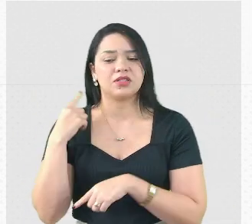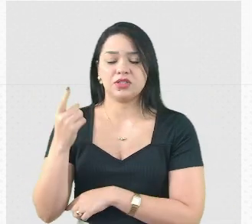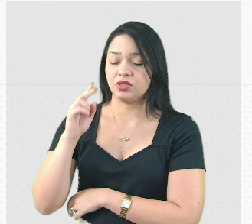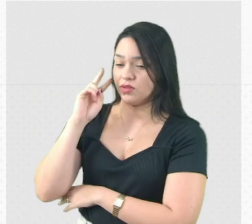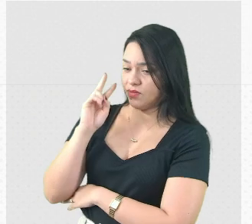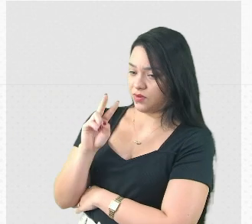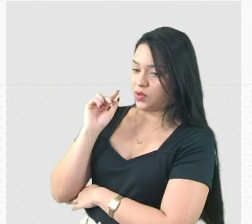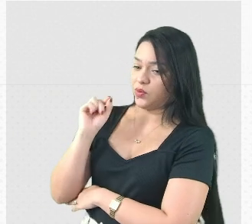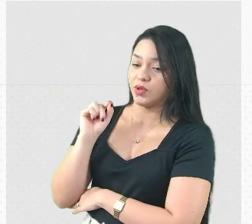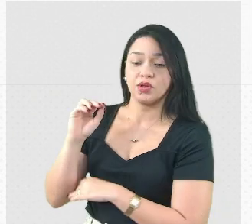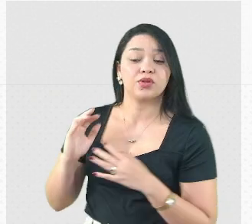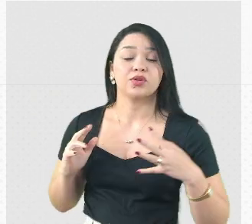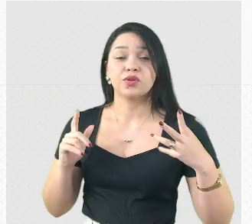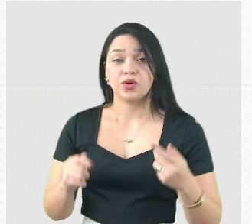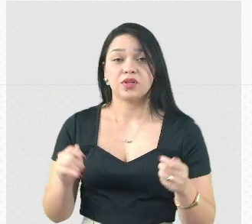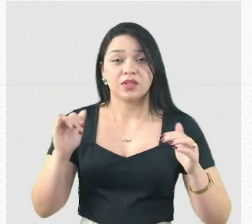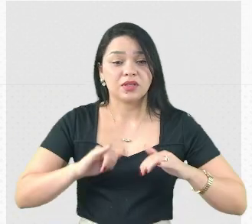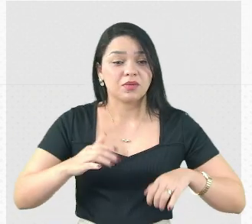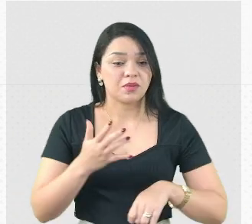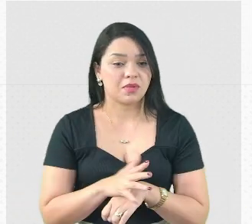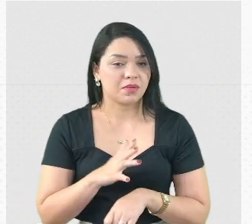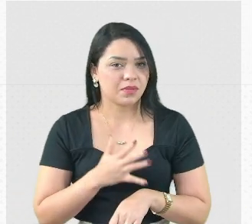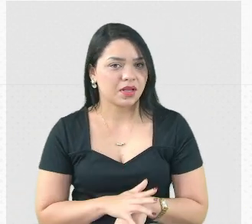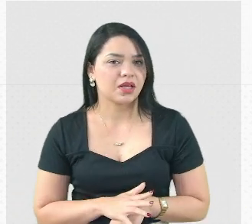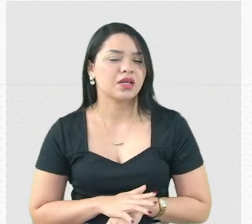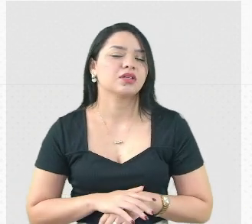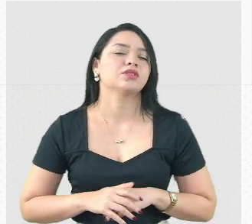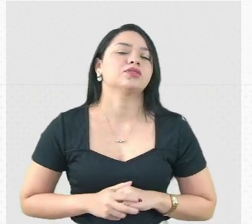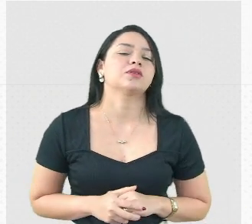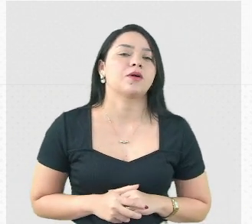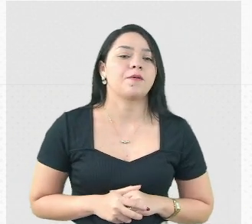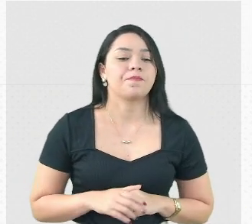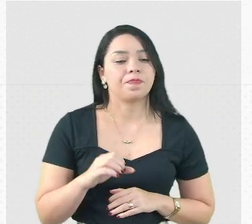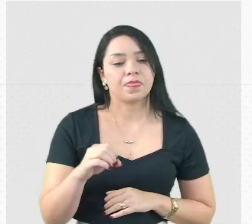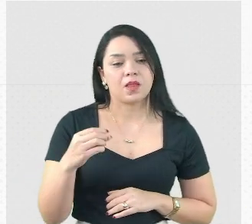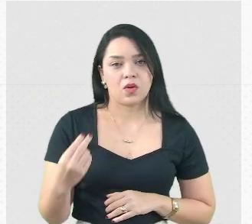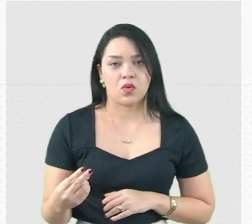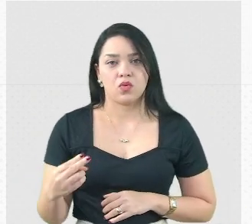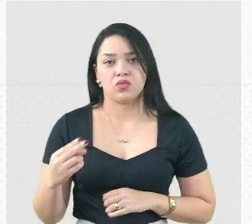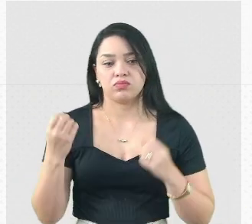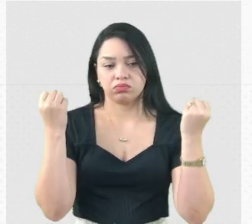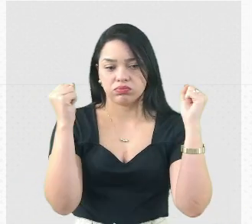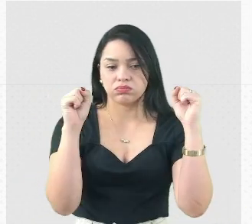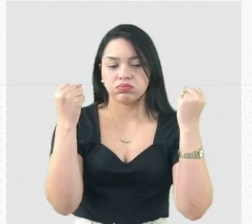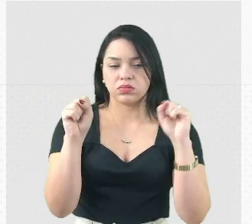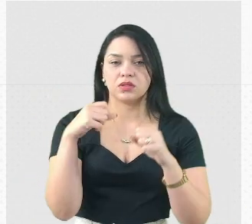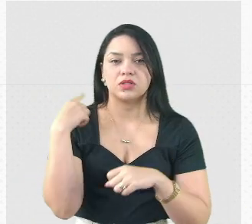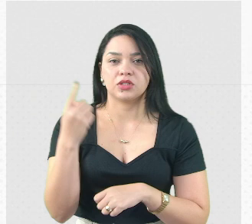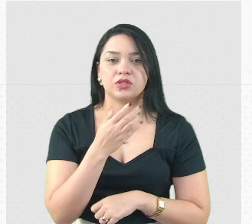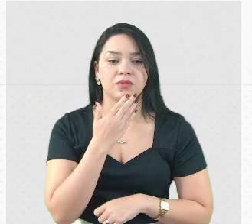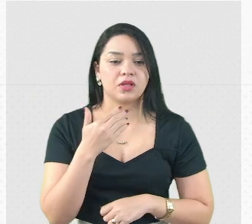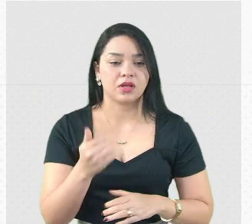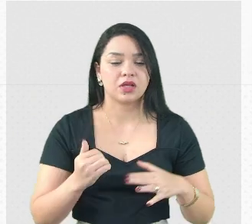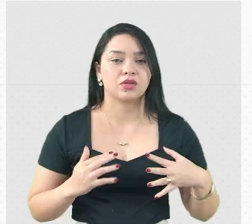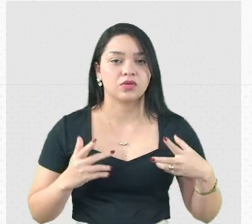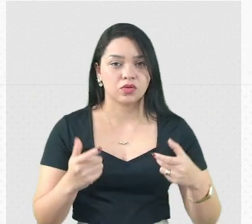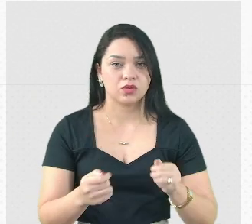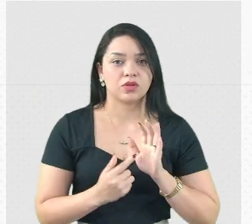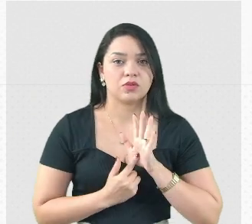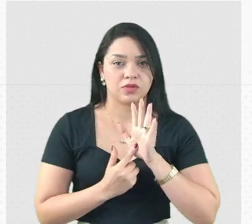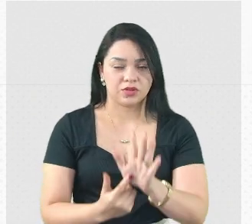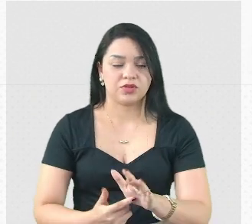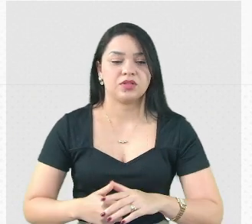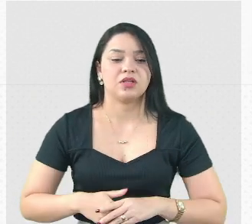invés de direcionar toda essa energia para uma prática de exercício físico ou de uma atividade física em busca de a gente melhorar tudo isso que eu mostrei ainda há